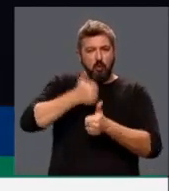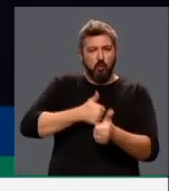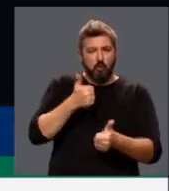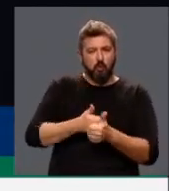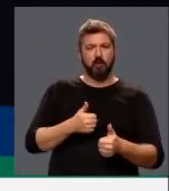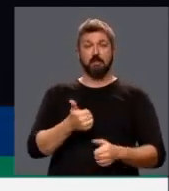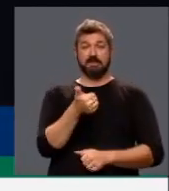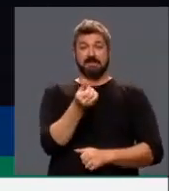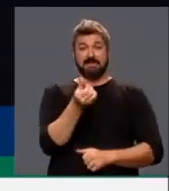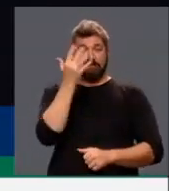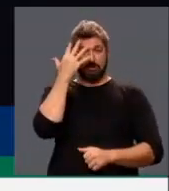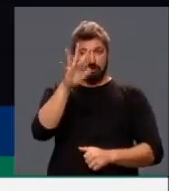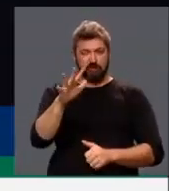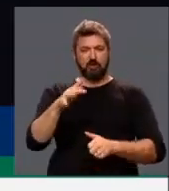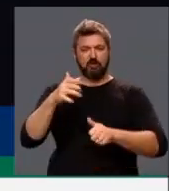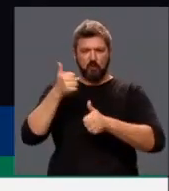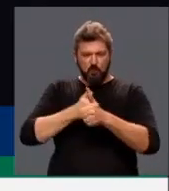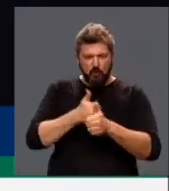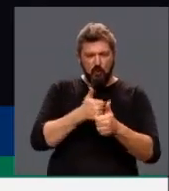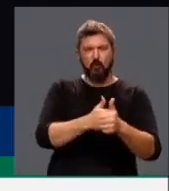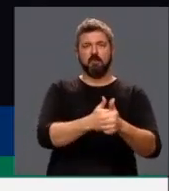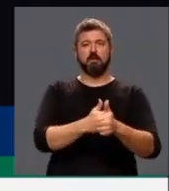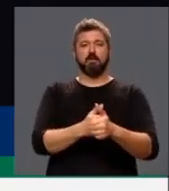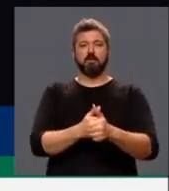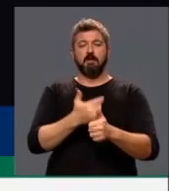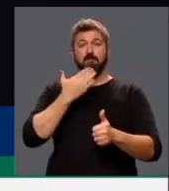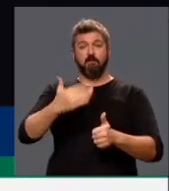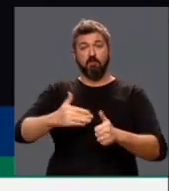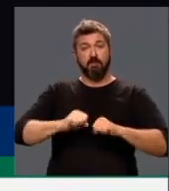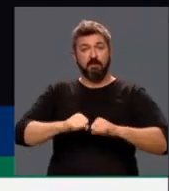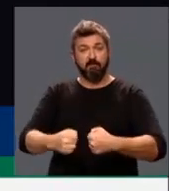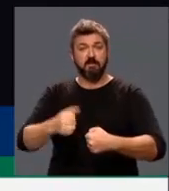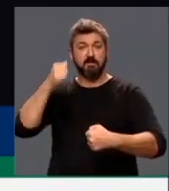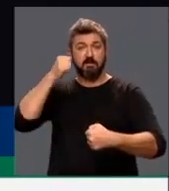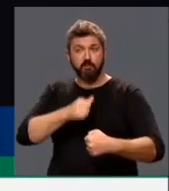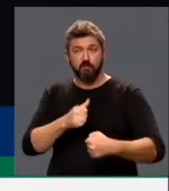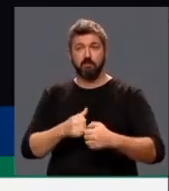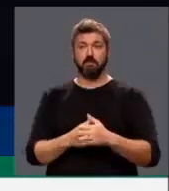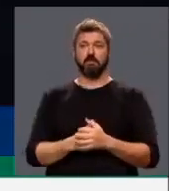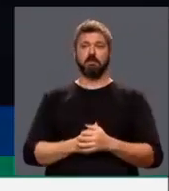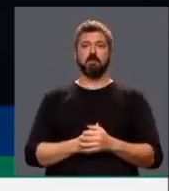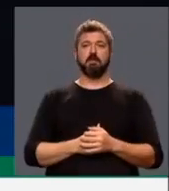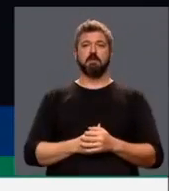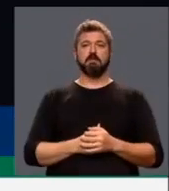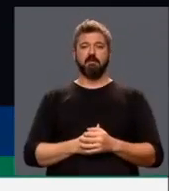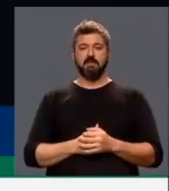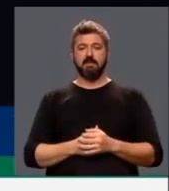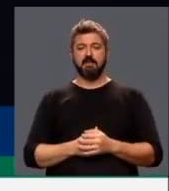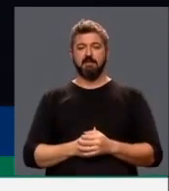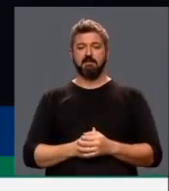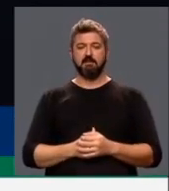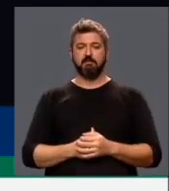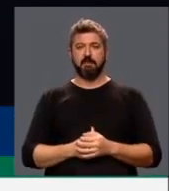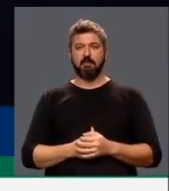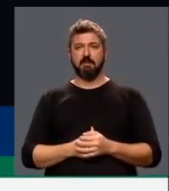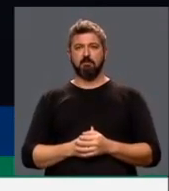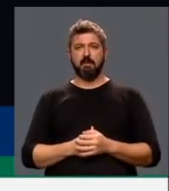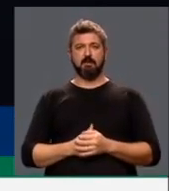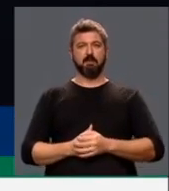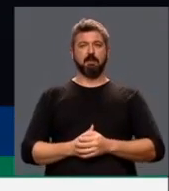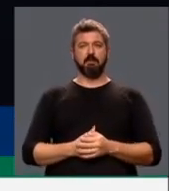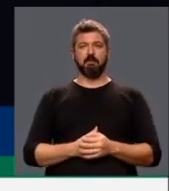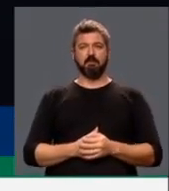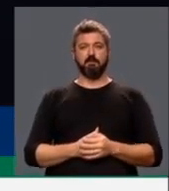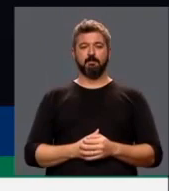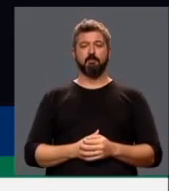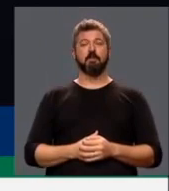dos 16 dias de ativismo para defesa das mulheres, a gente precisa também registrar esta violência que